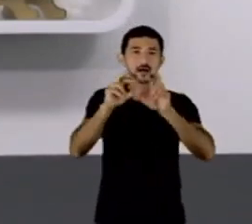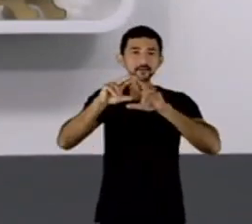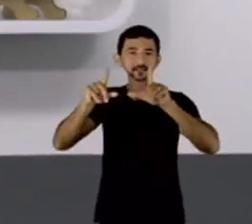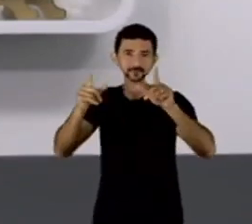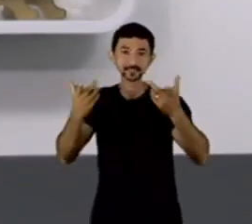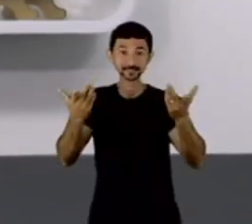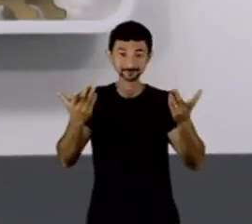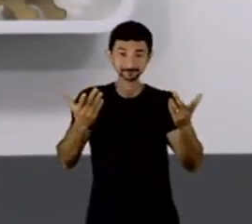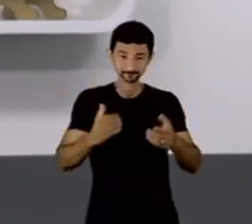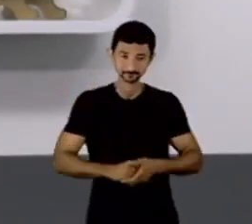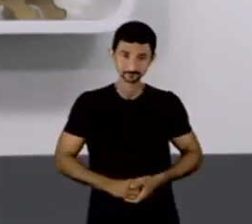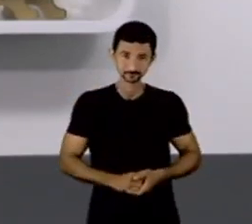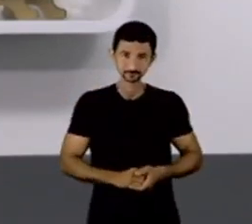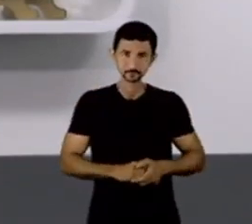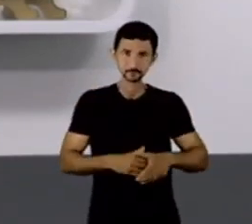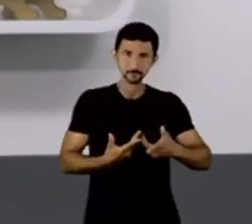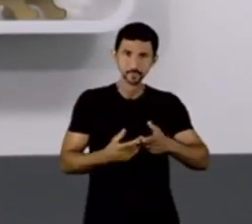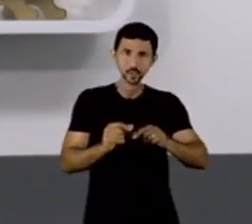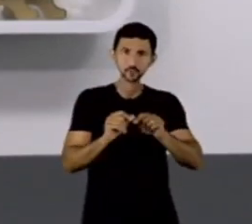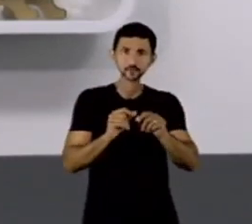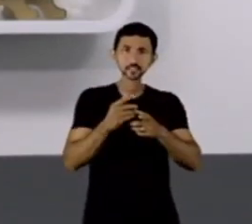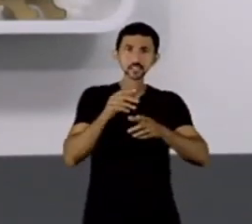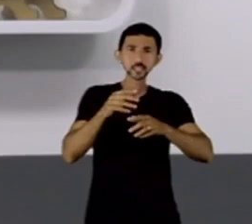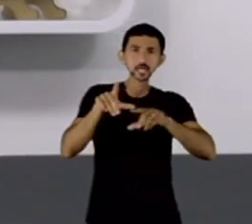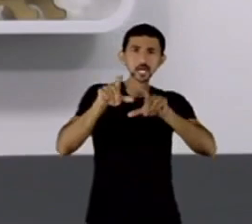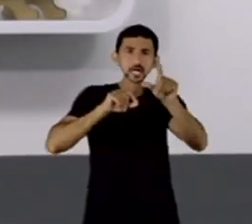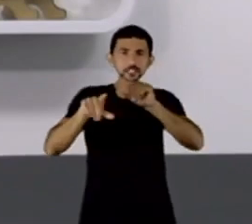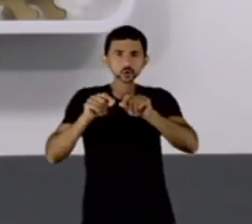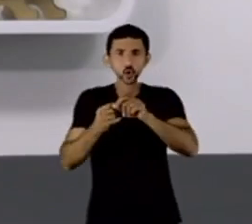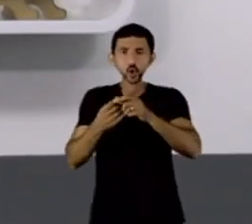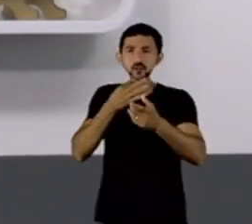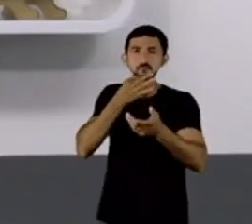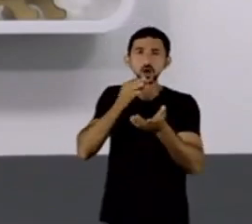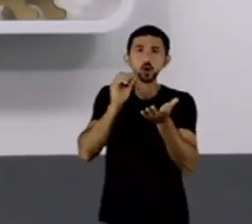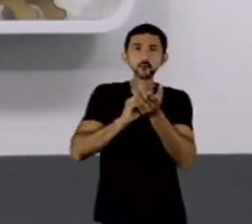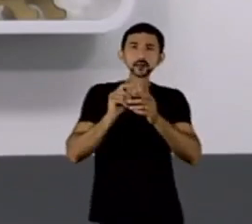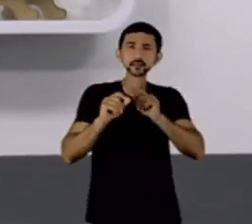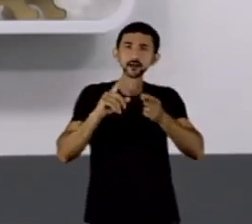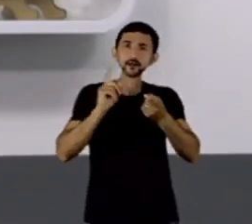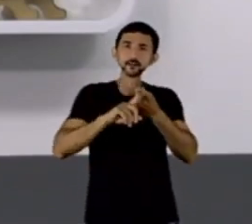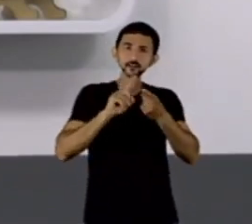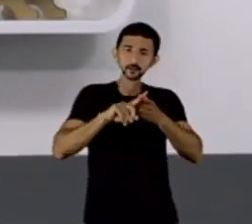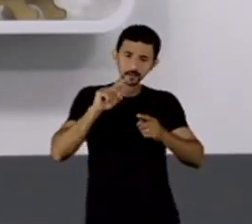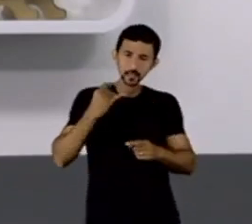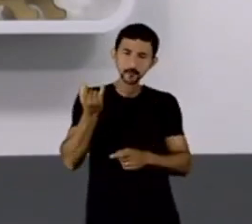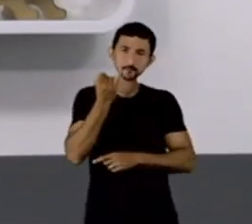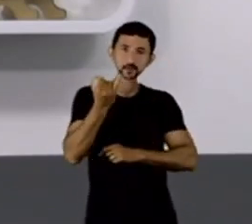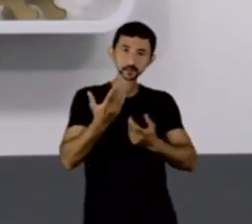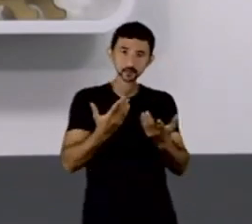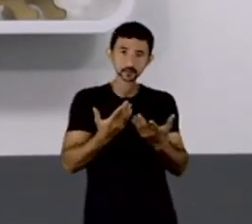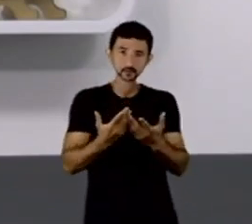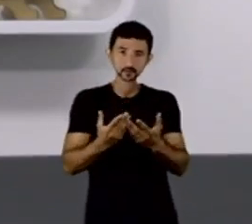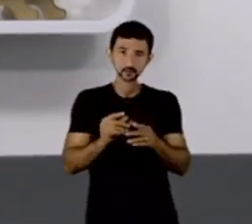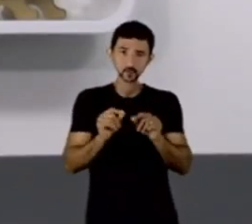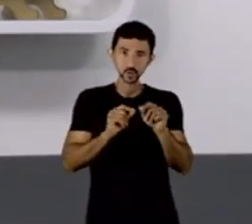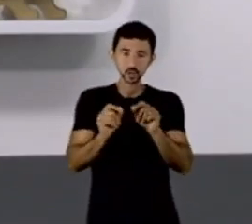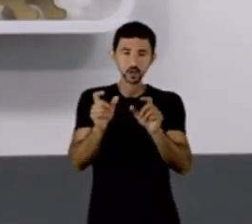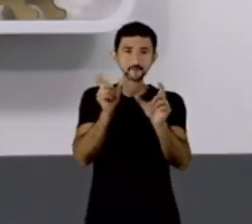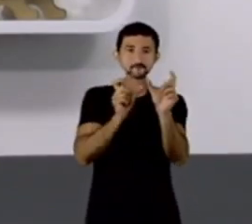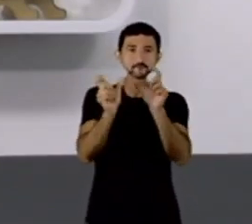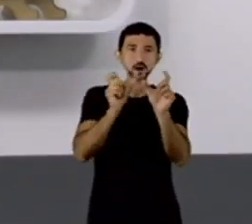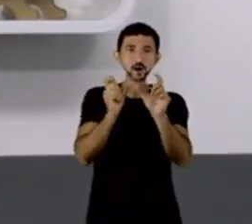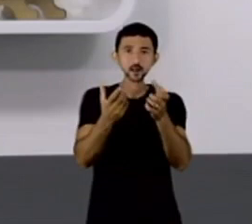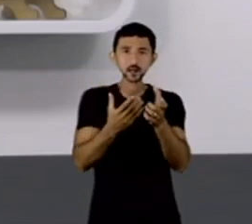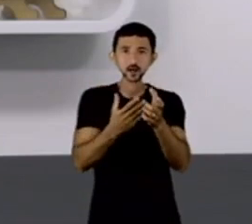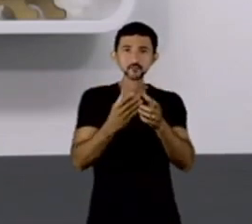diferentes. Então, aquilo que você escolhe para argumentar também é importante. O seu vocabulário,